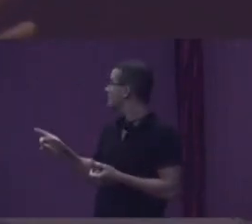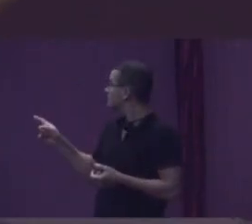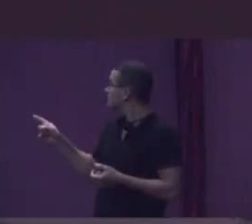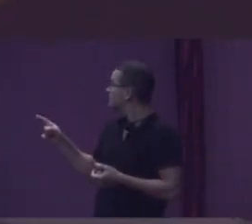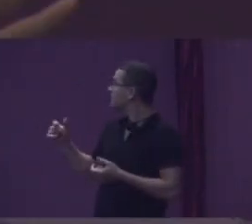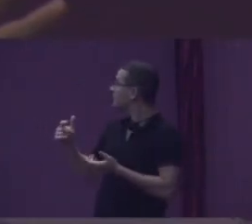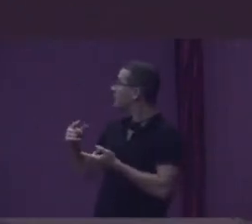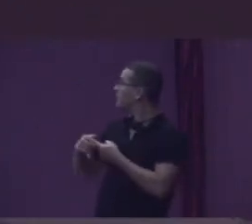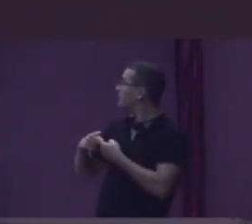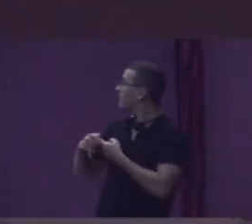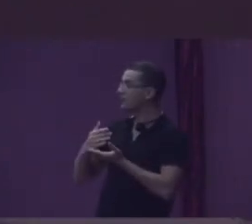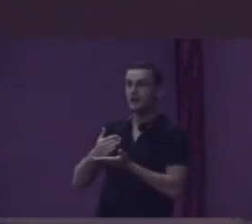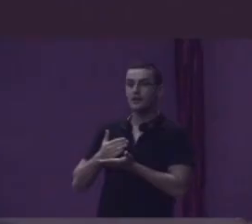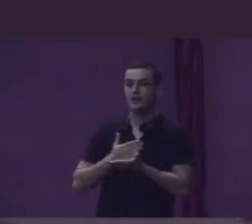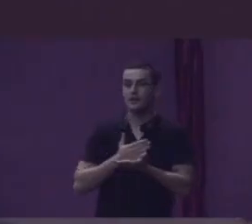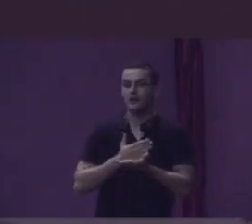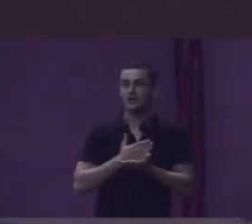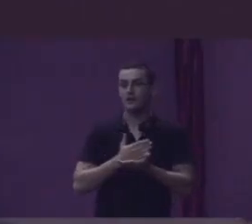a século